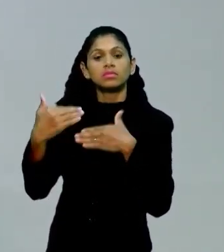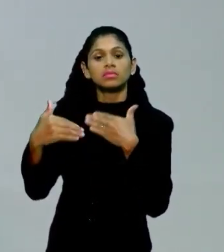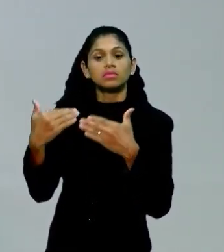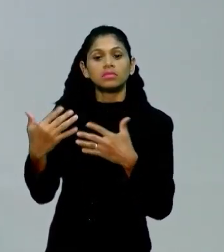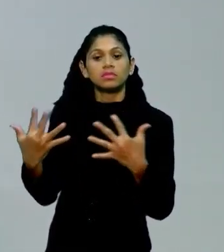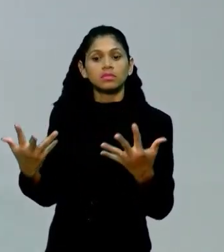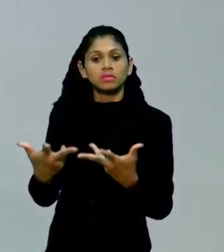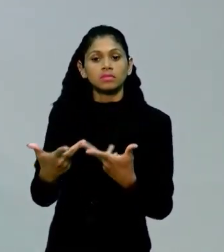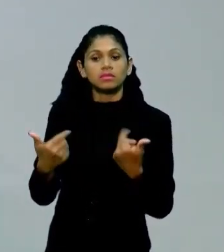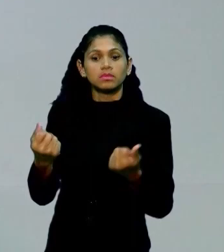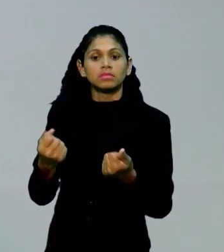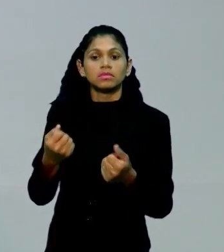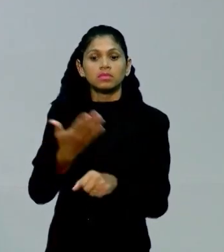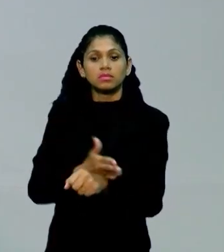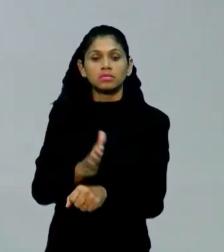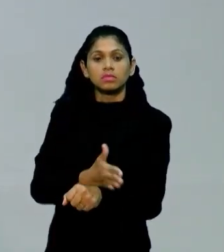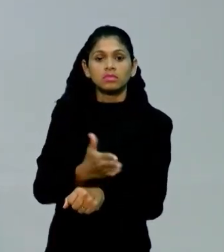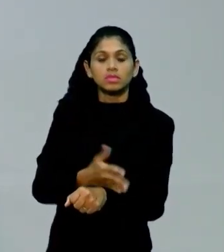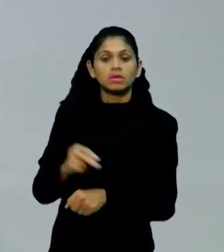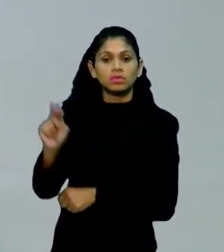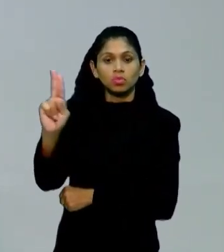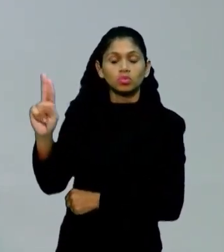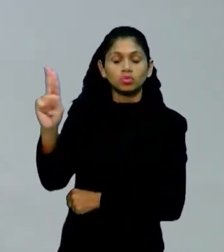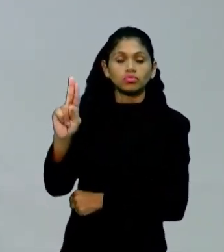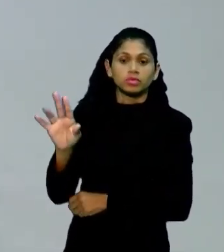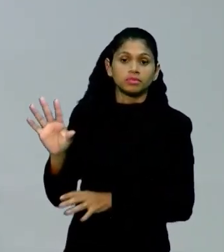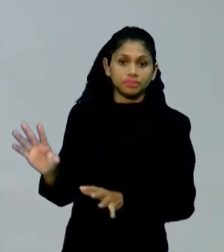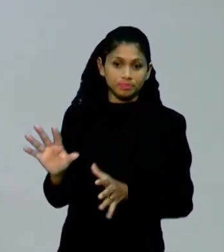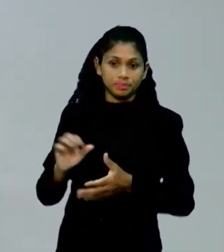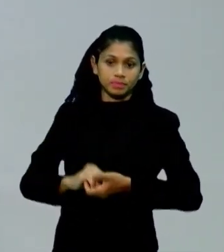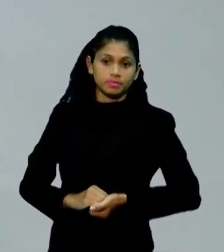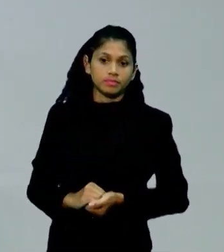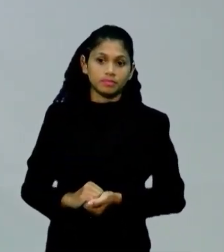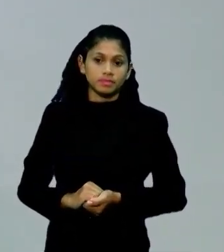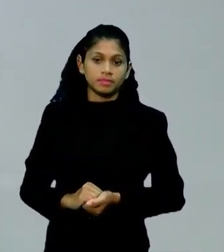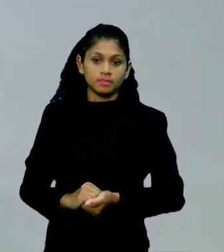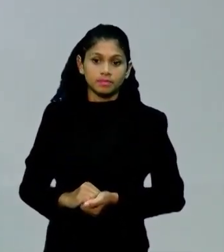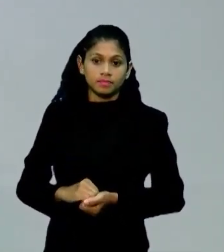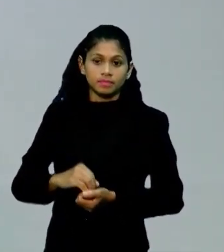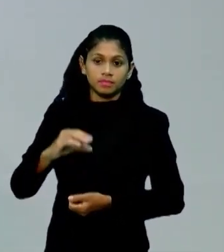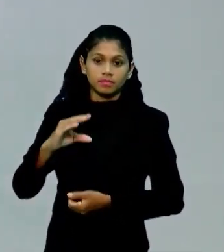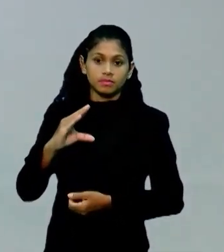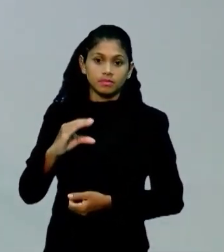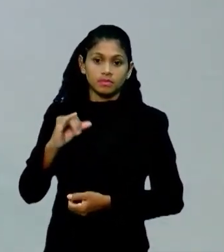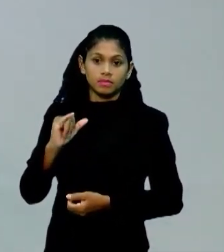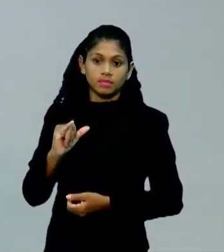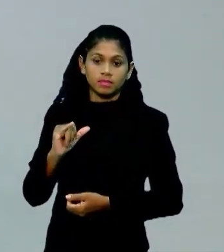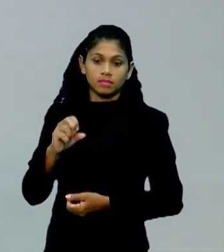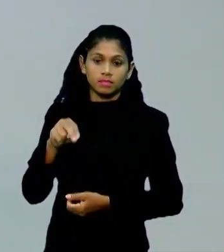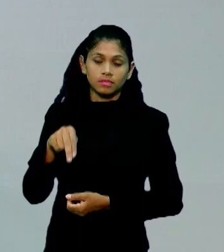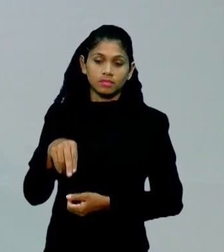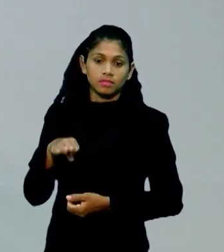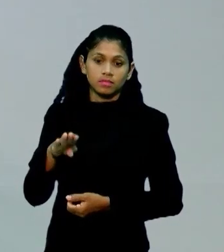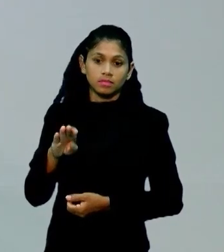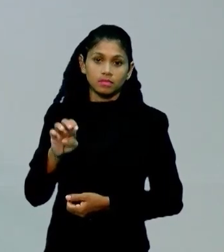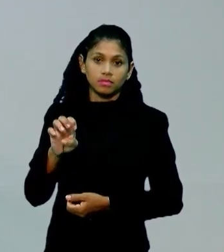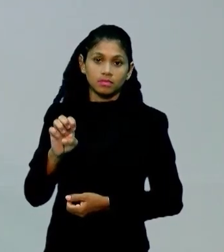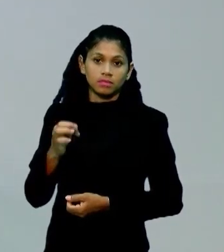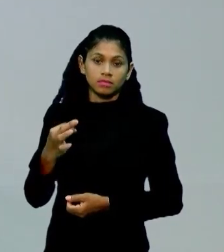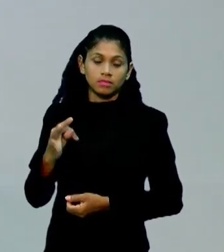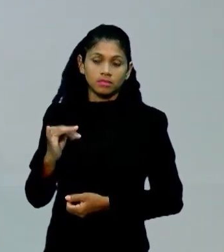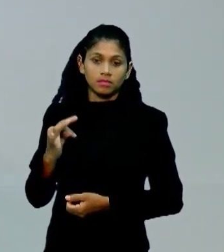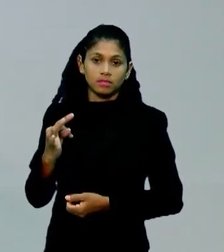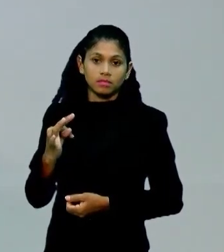habilidades e práticas utilizando ele é apenas isso ou seja sinestesia Sinésio movimento sinestesia o